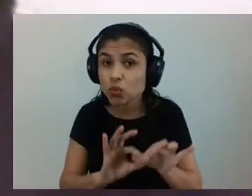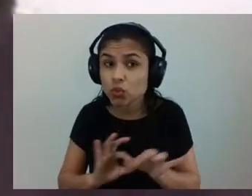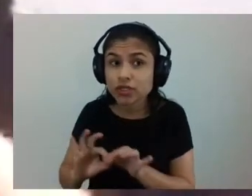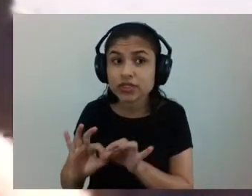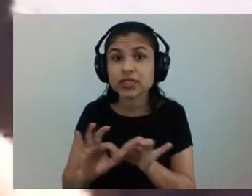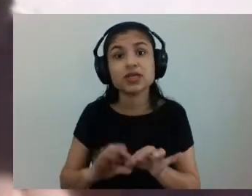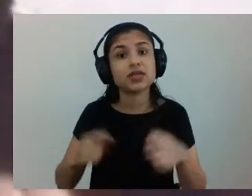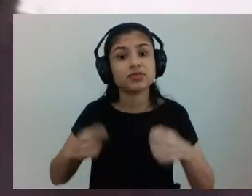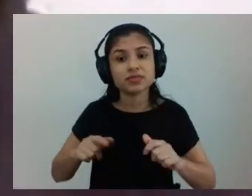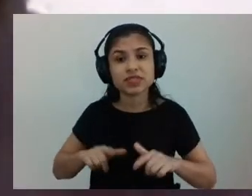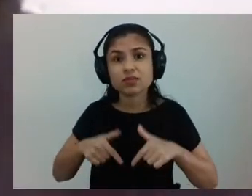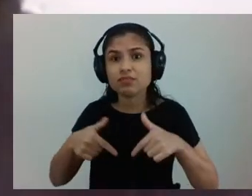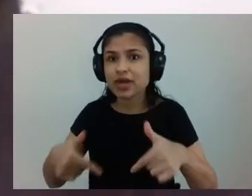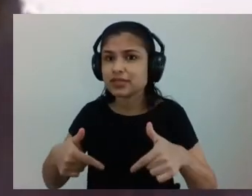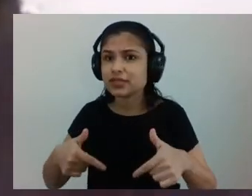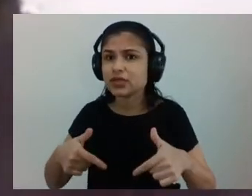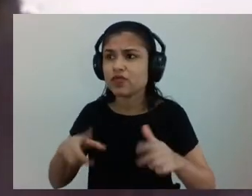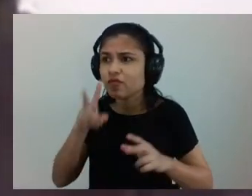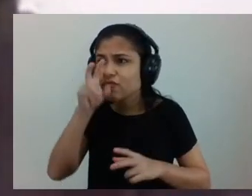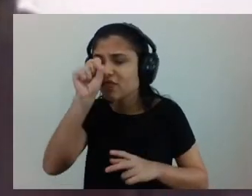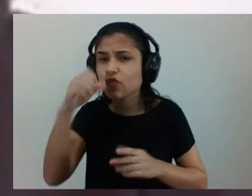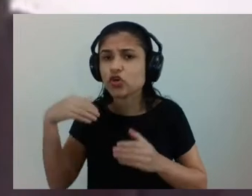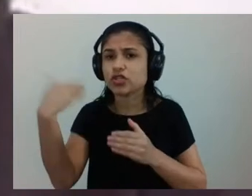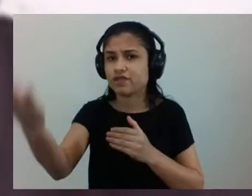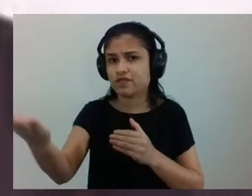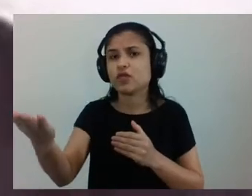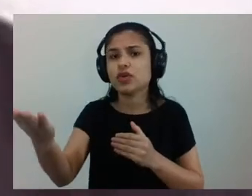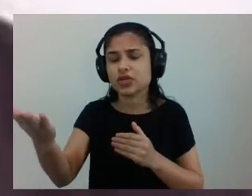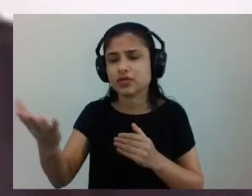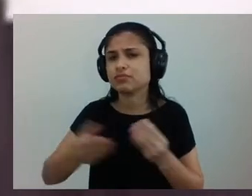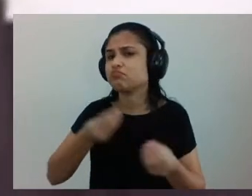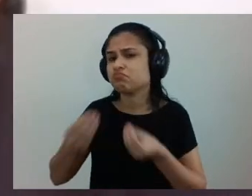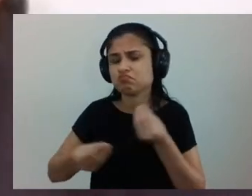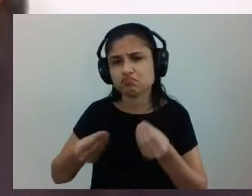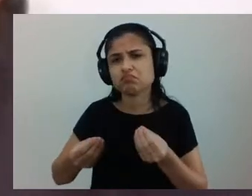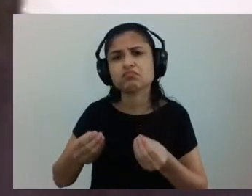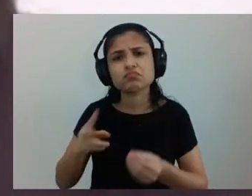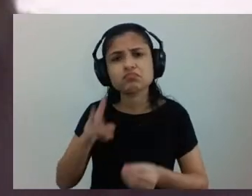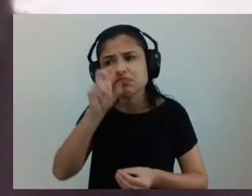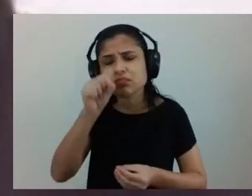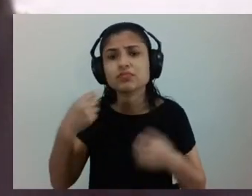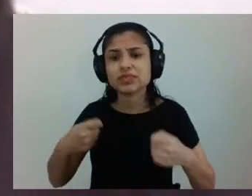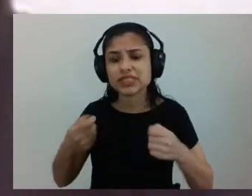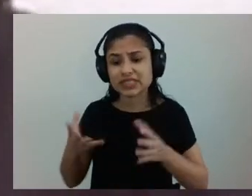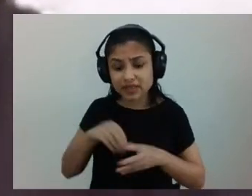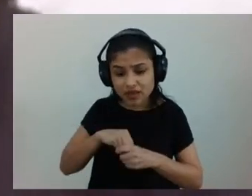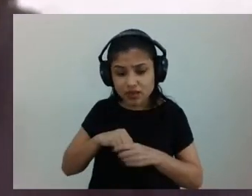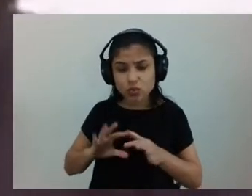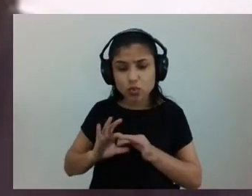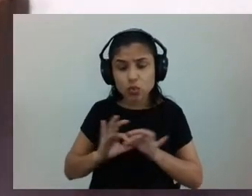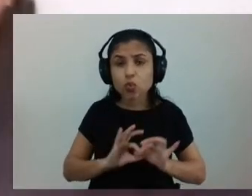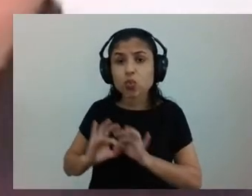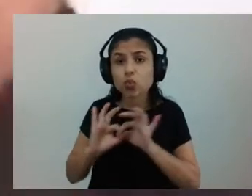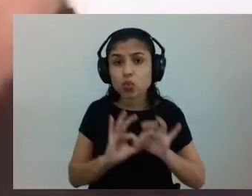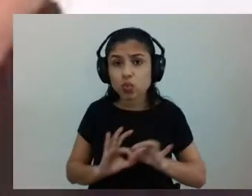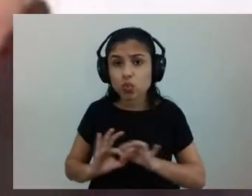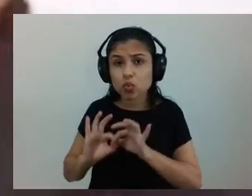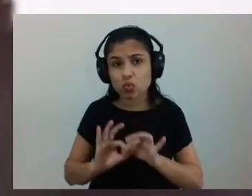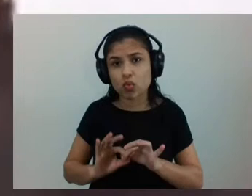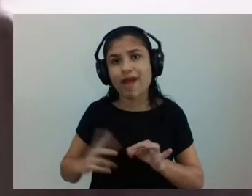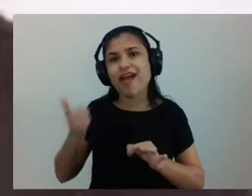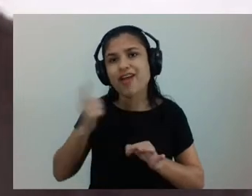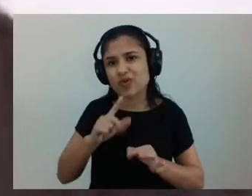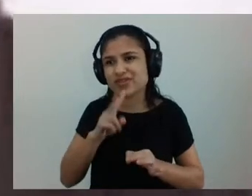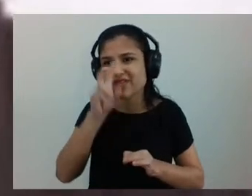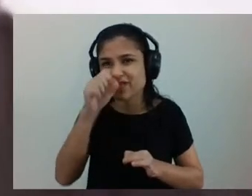ação muito contundente lá fora. E para ser contundente, nós temos que ter união aqui dentro. E certamente, assim como a